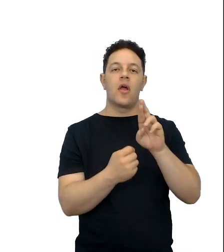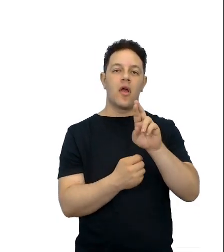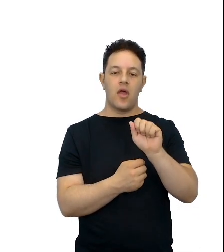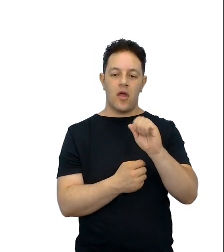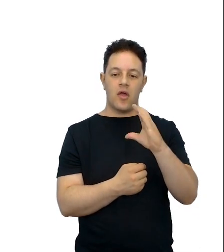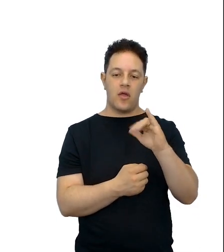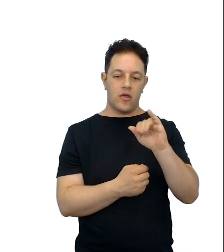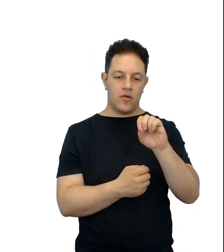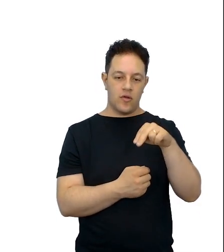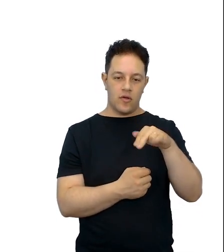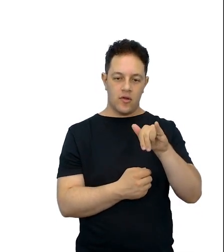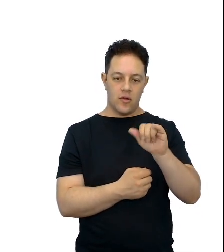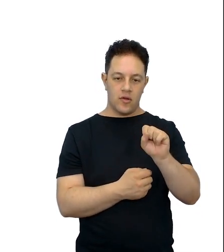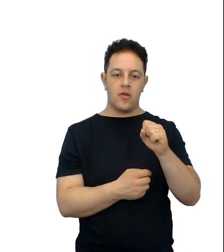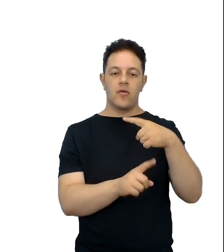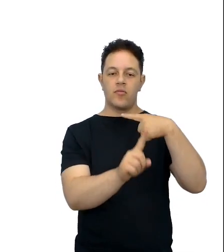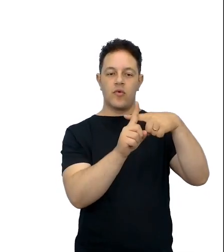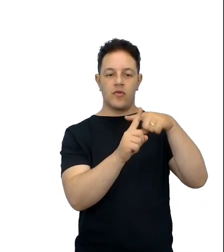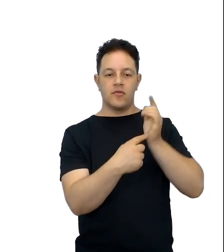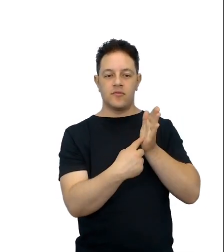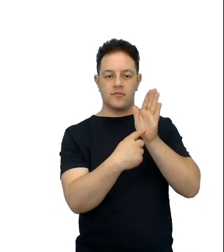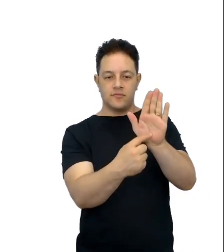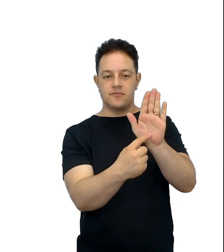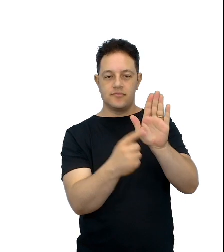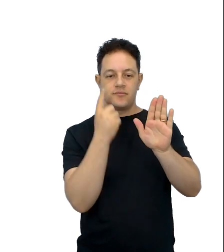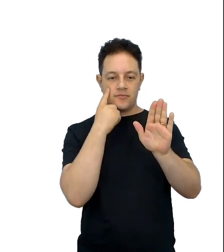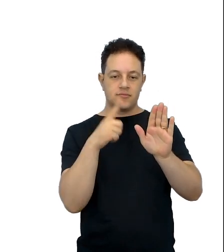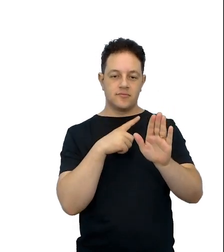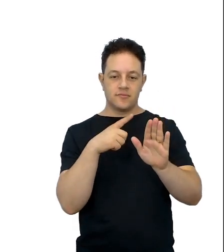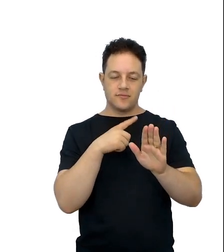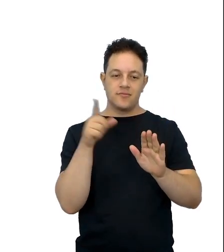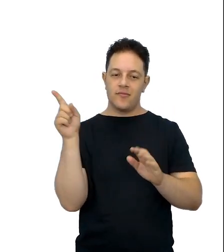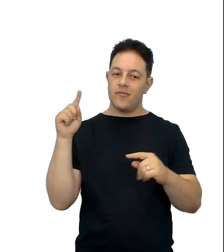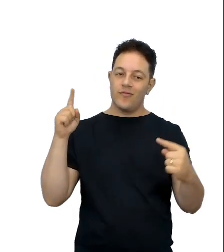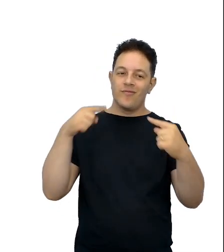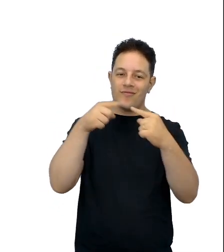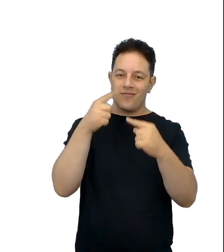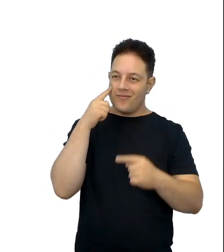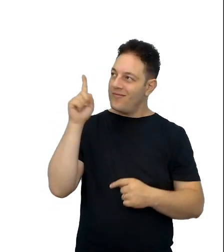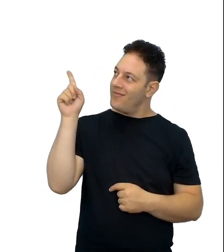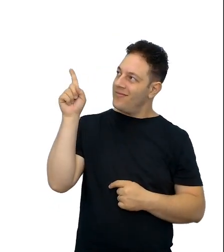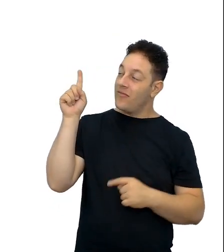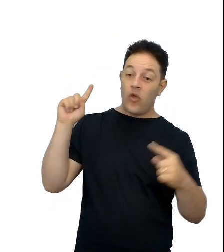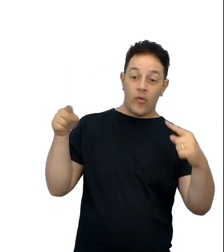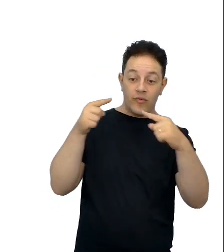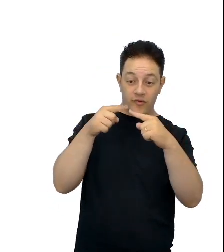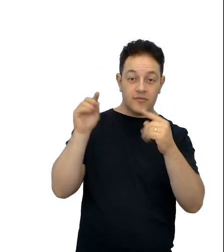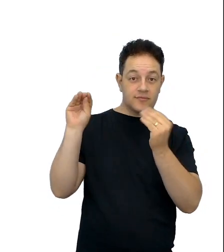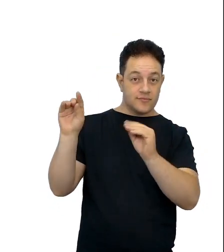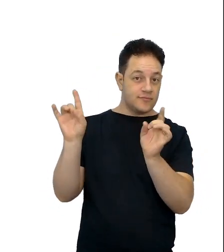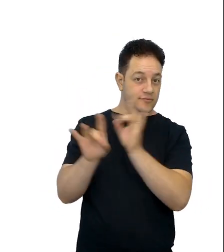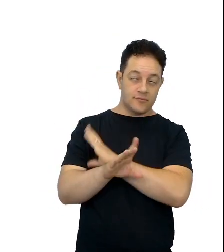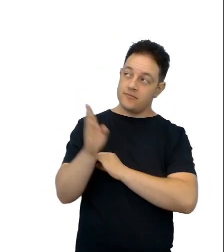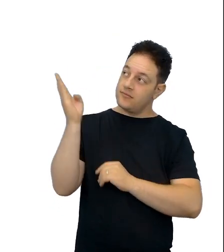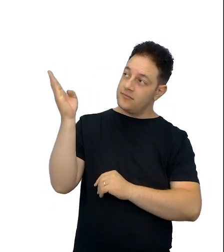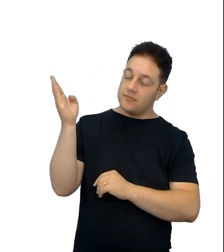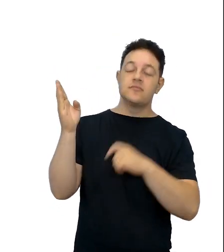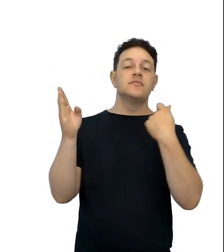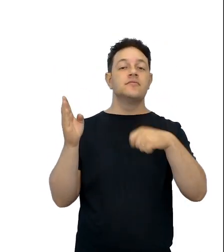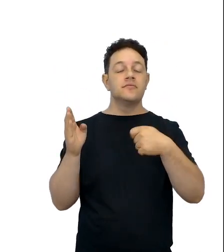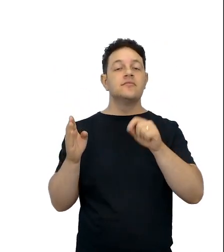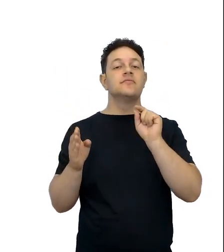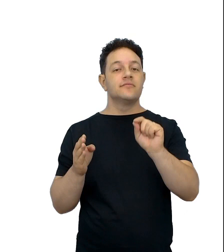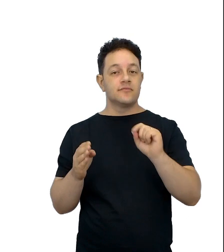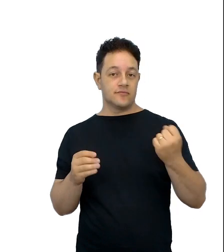fracionária e decimal, tá lá, ó, lá no objetivo da aula, tá vendo, ó? tá? Estabelecer a relação entre os